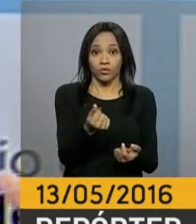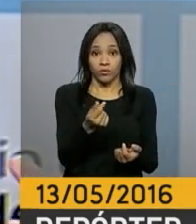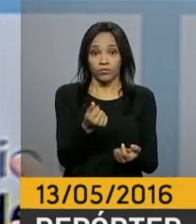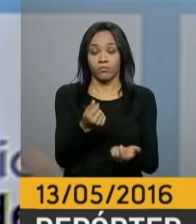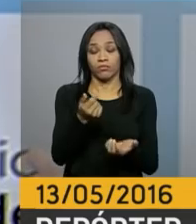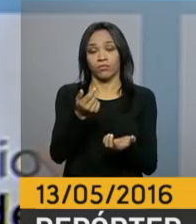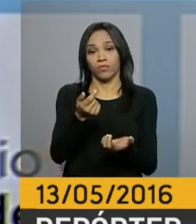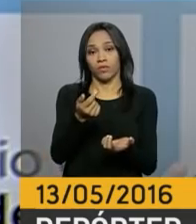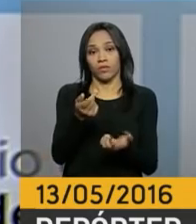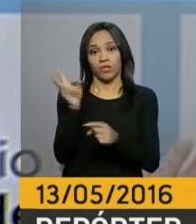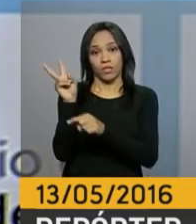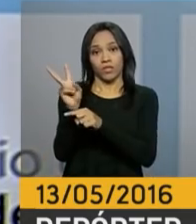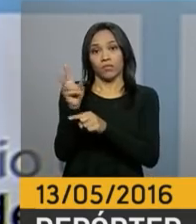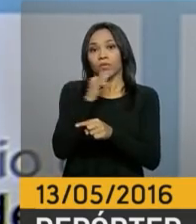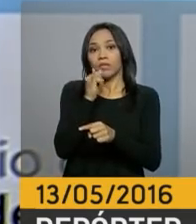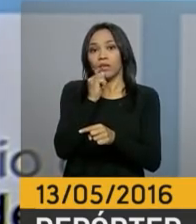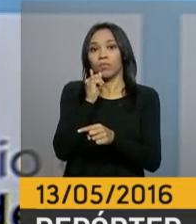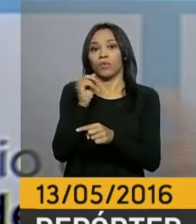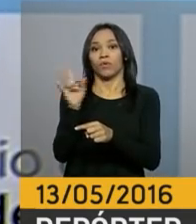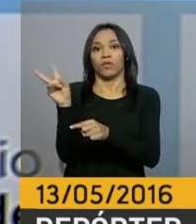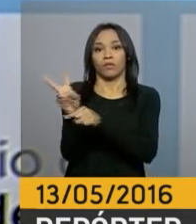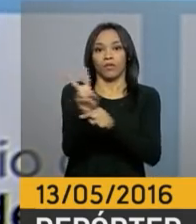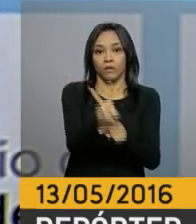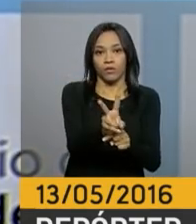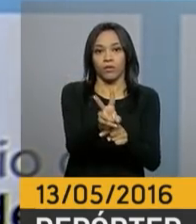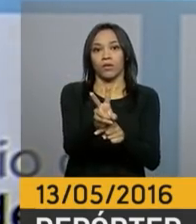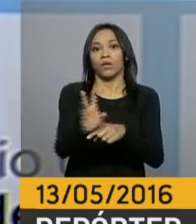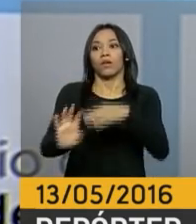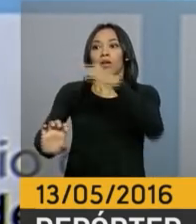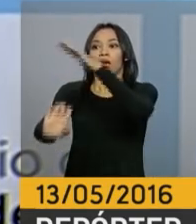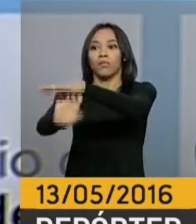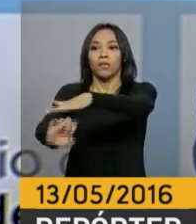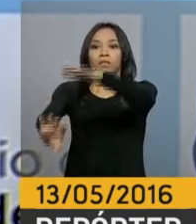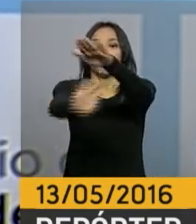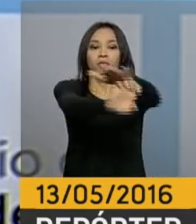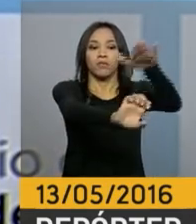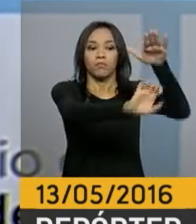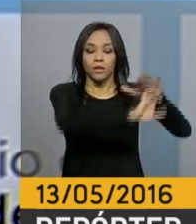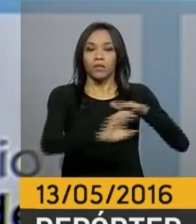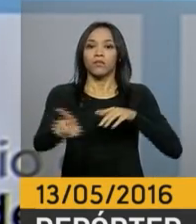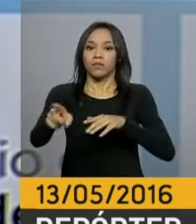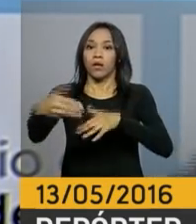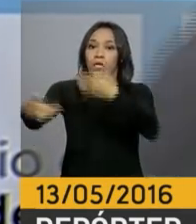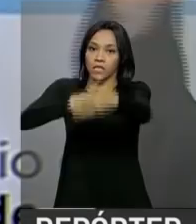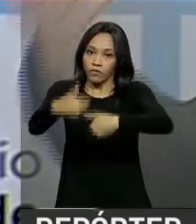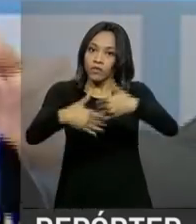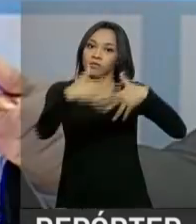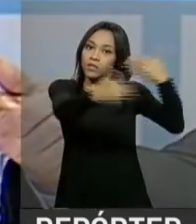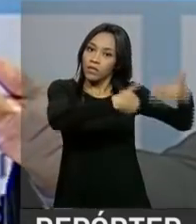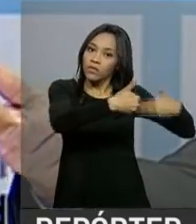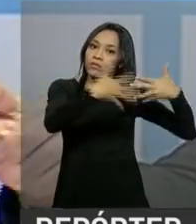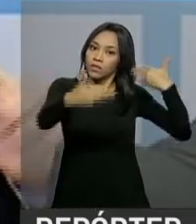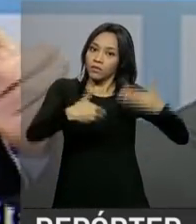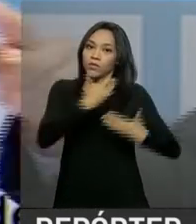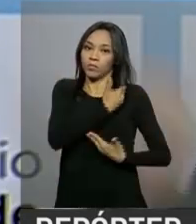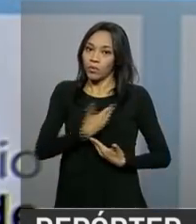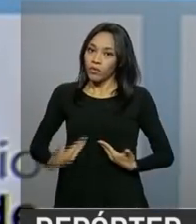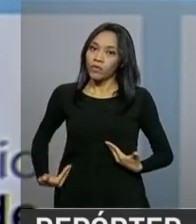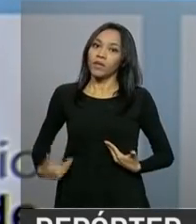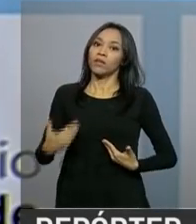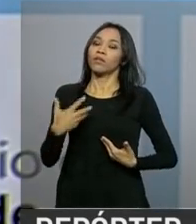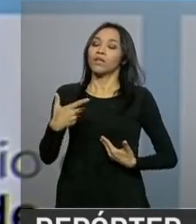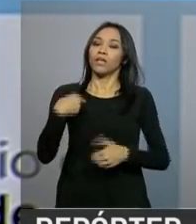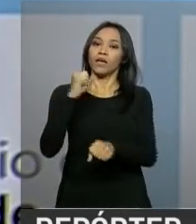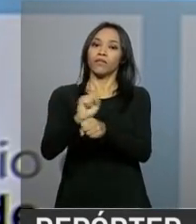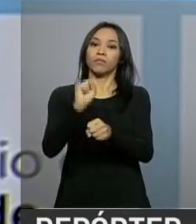do do serviço público feito pelo fornecedor e pelo prestador ele presta o serviço e fica financiando o governo até